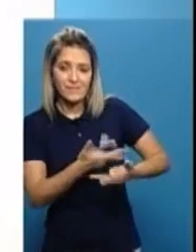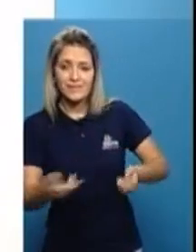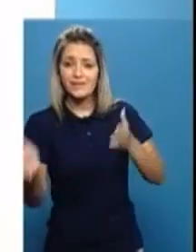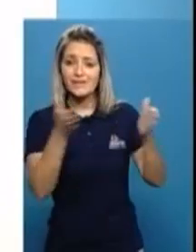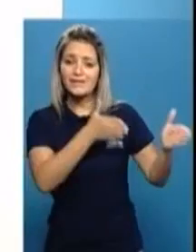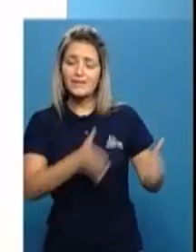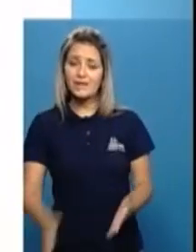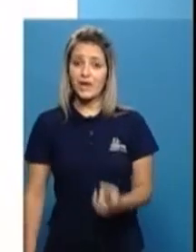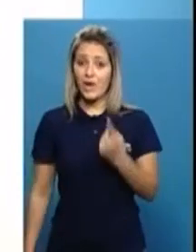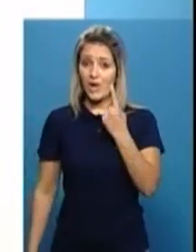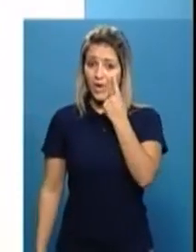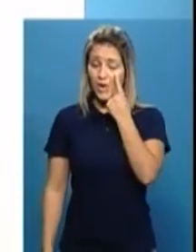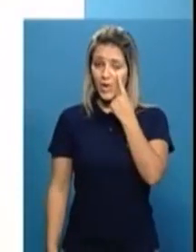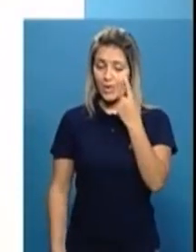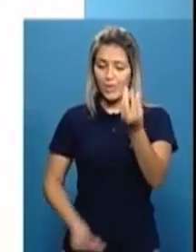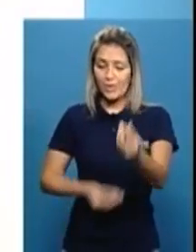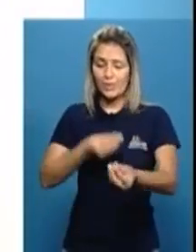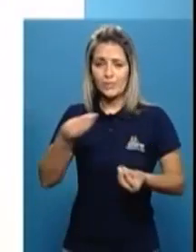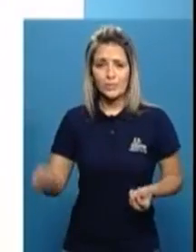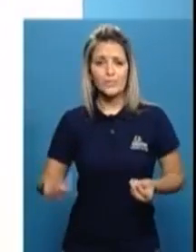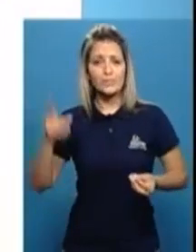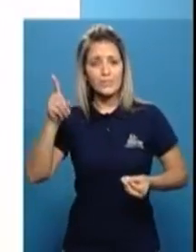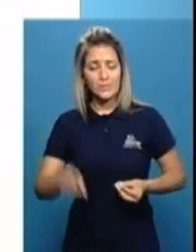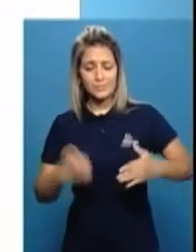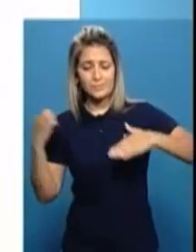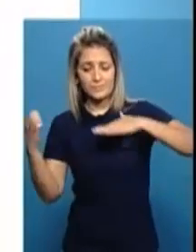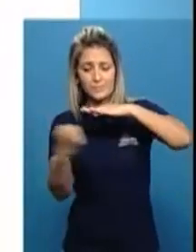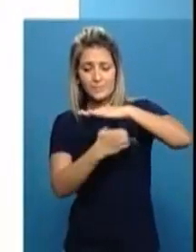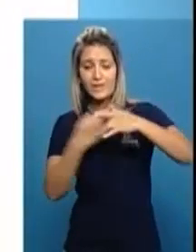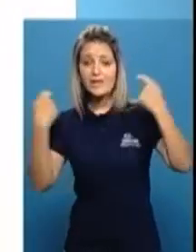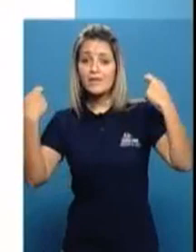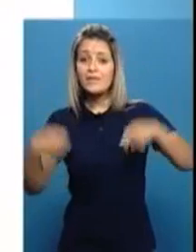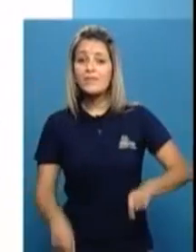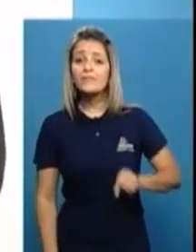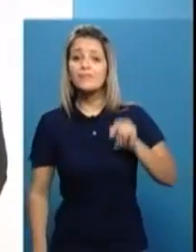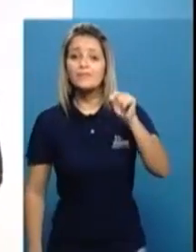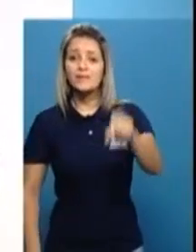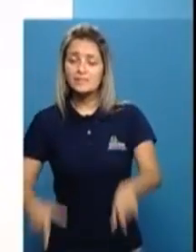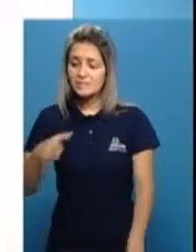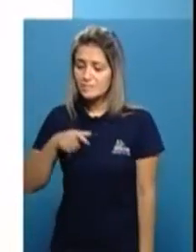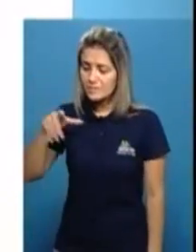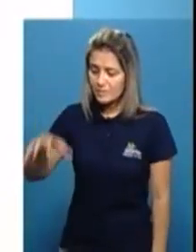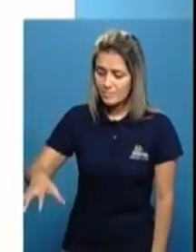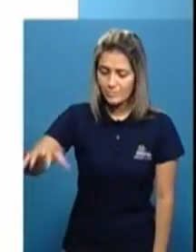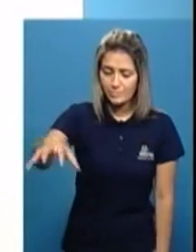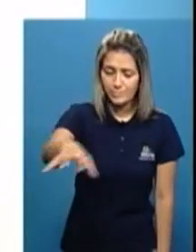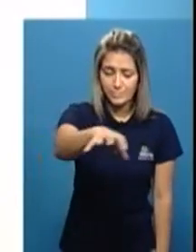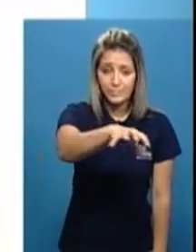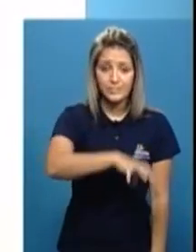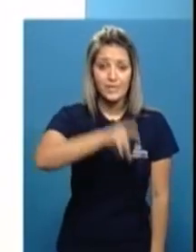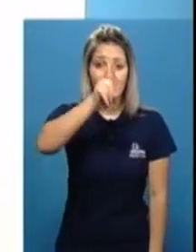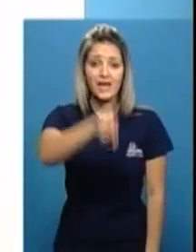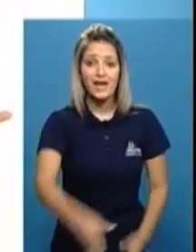A organização precisa contar com muitos setores de apoio a esse tipo de produção.